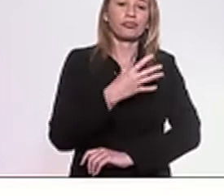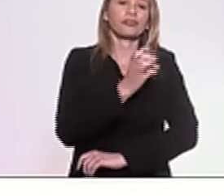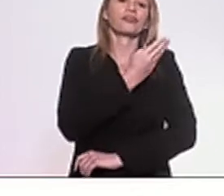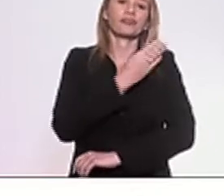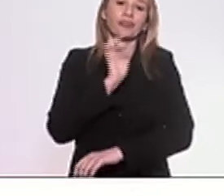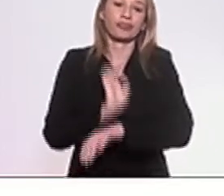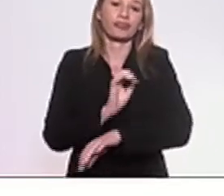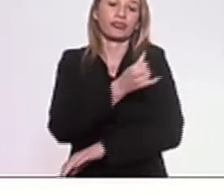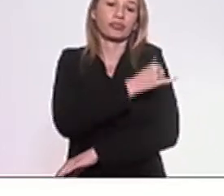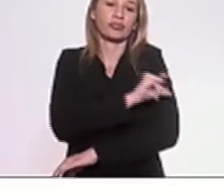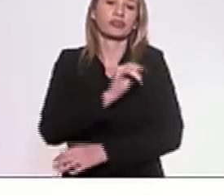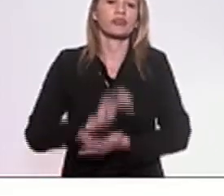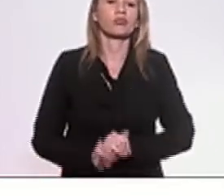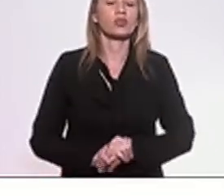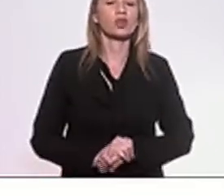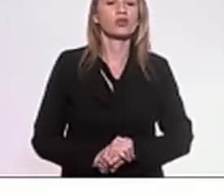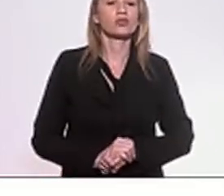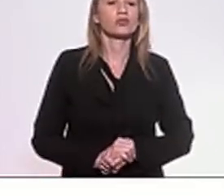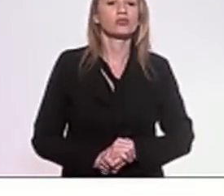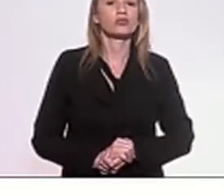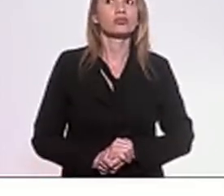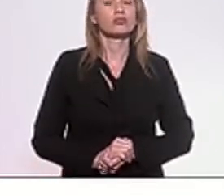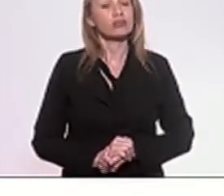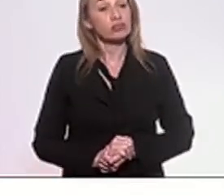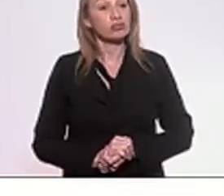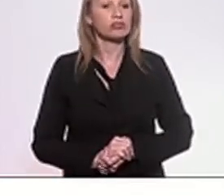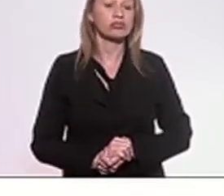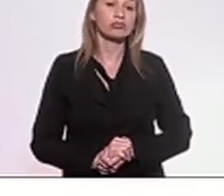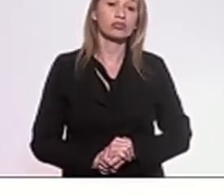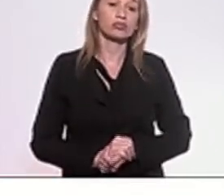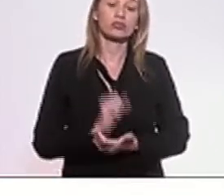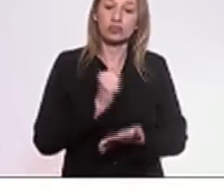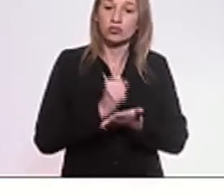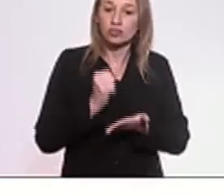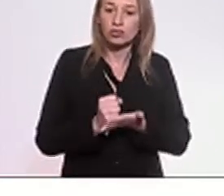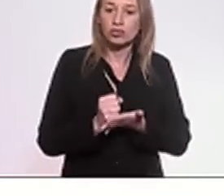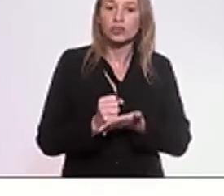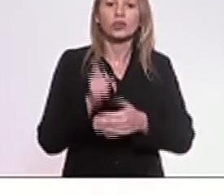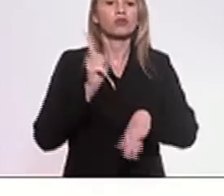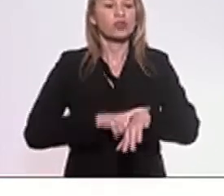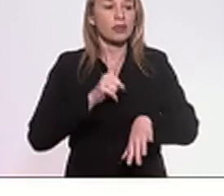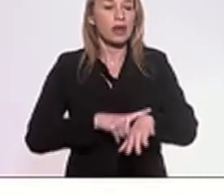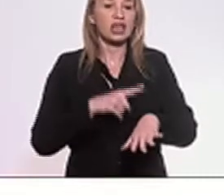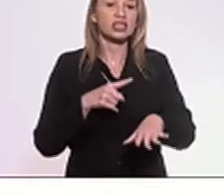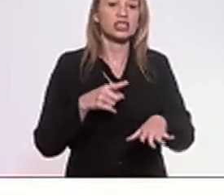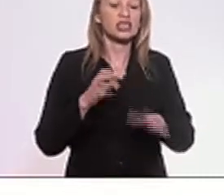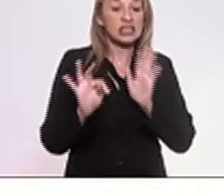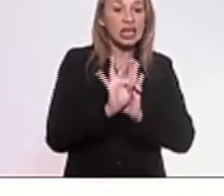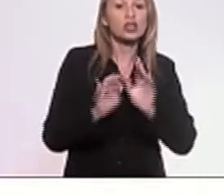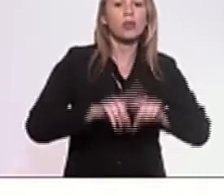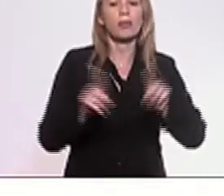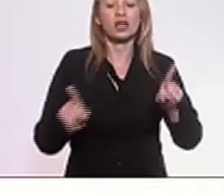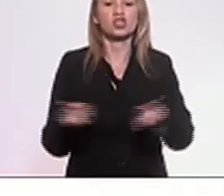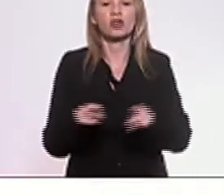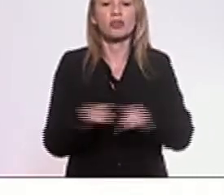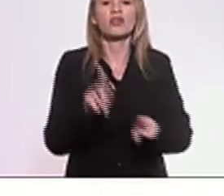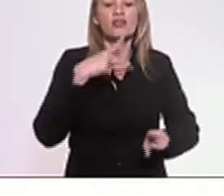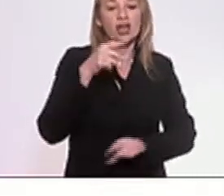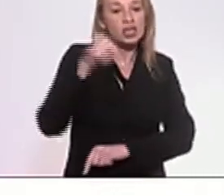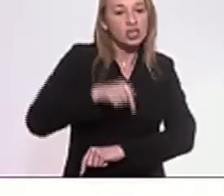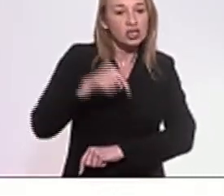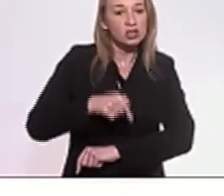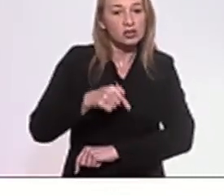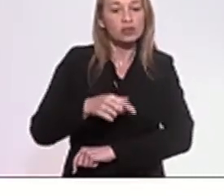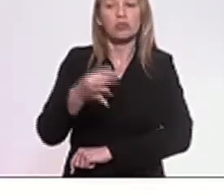Rio de Janeiro. Quanto à questão das concessões, é um debate muito técnico, mas também trago aqui um argumento